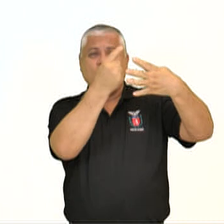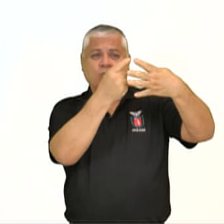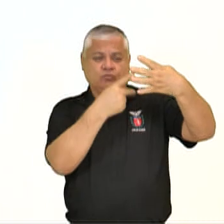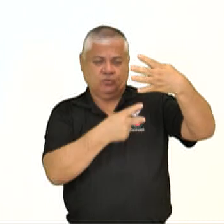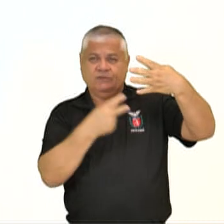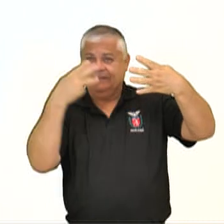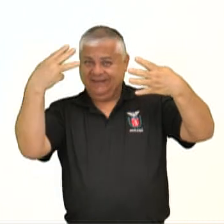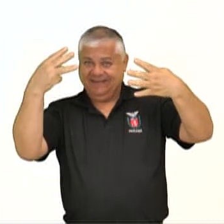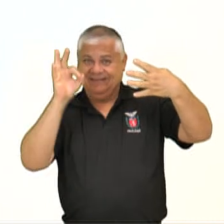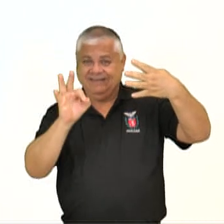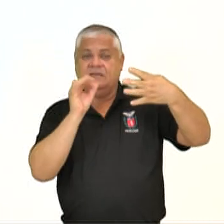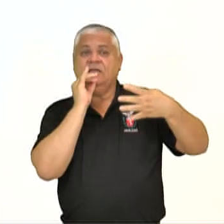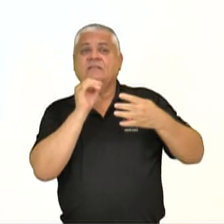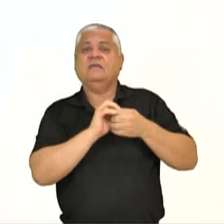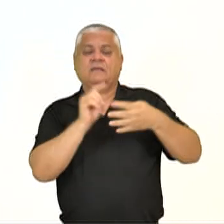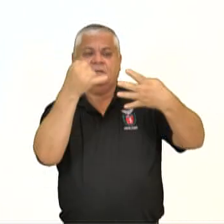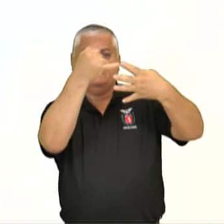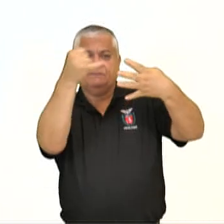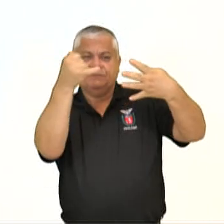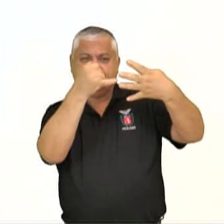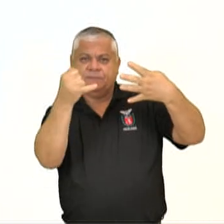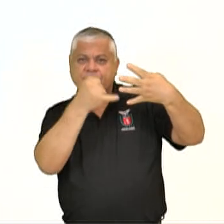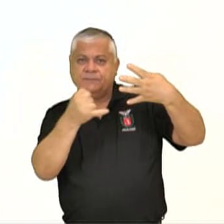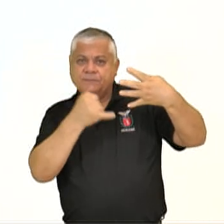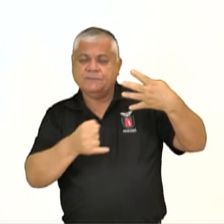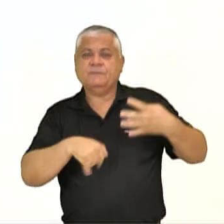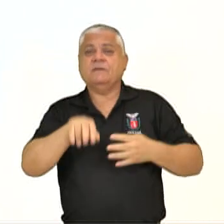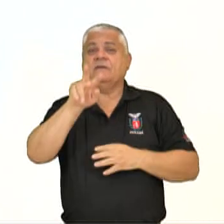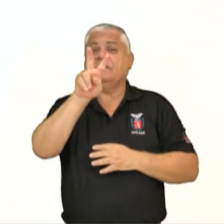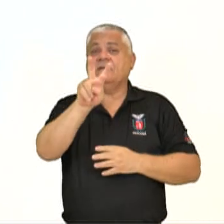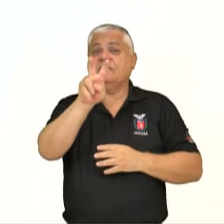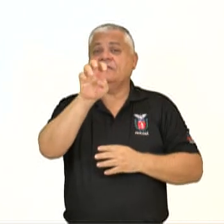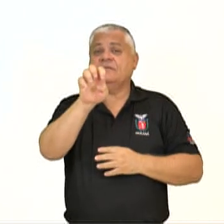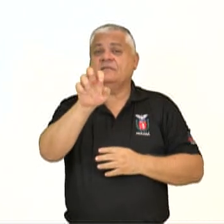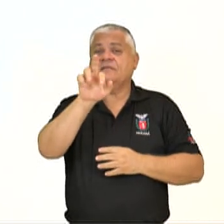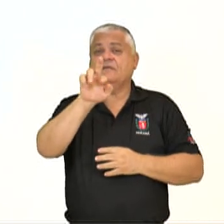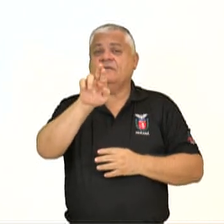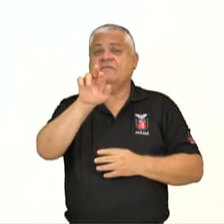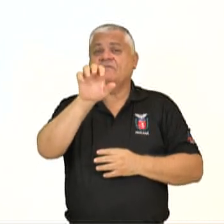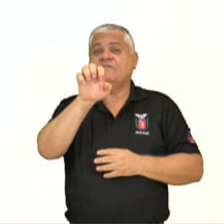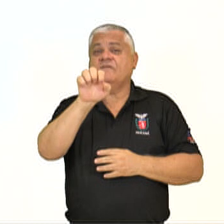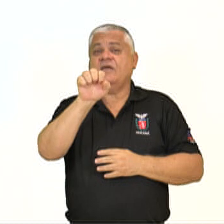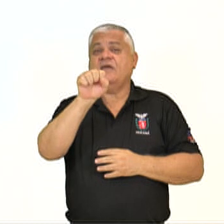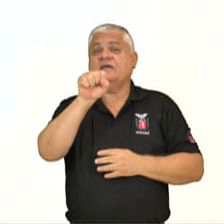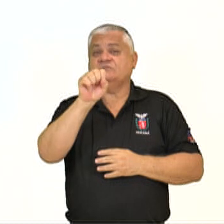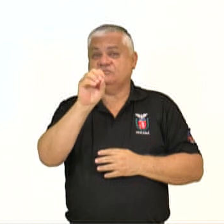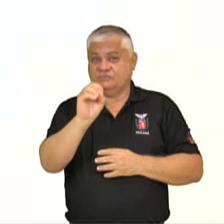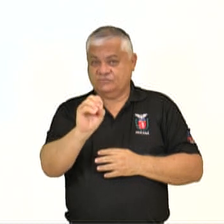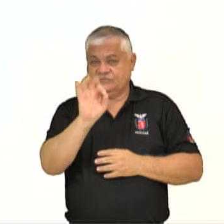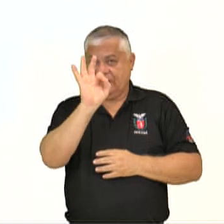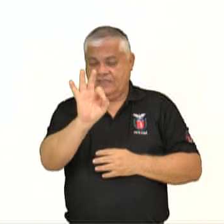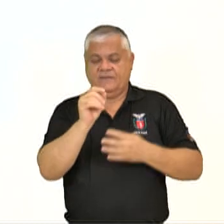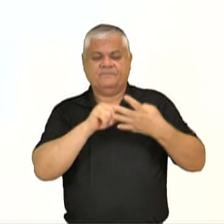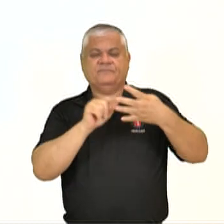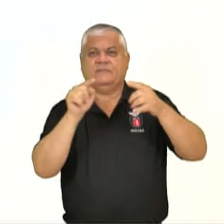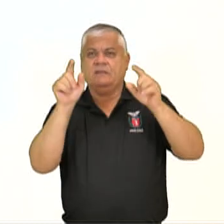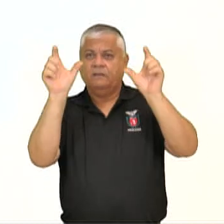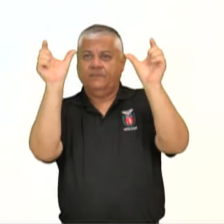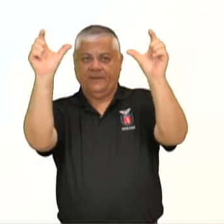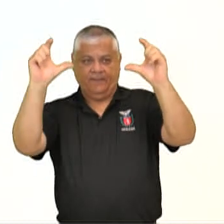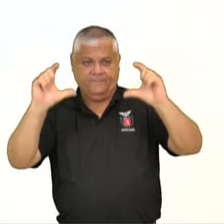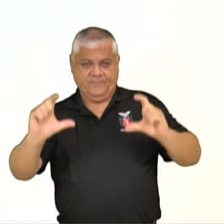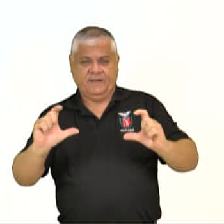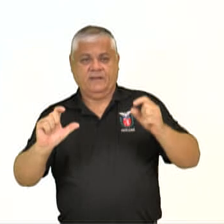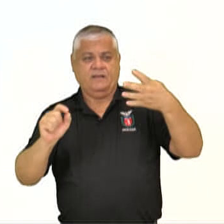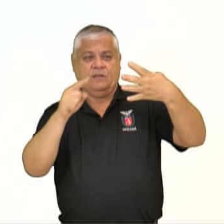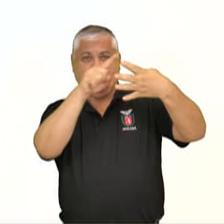12, são chamadas de versos, são as linhas do poema. Já as partes em vermelho, que são esses pequenos blocos de texto,